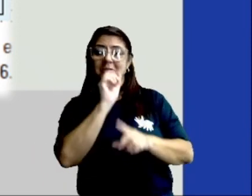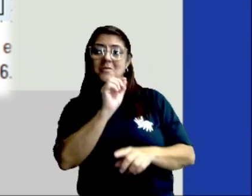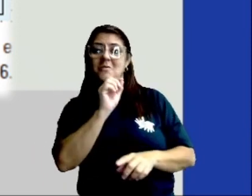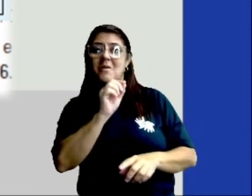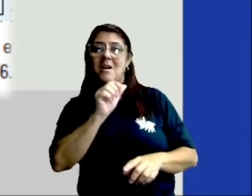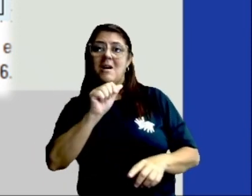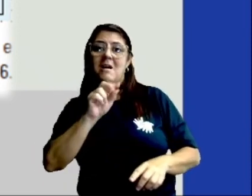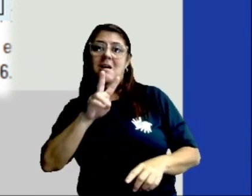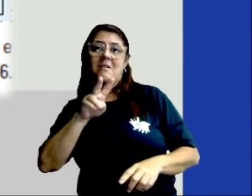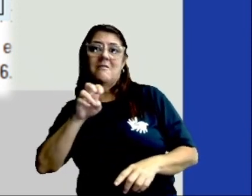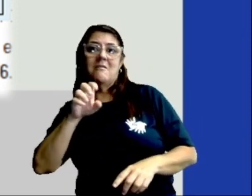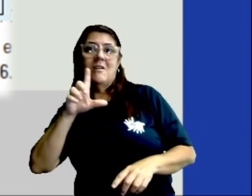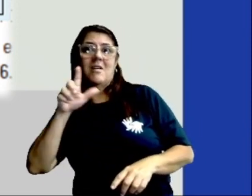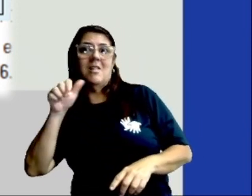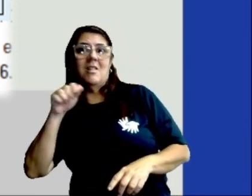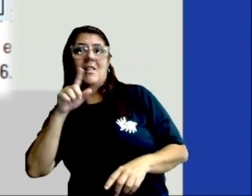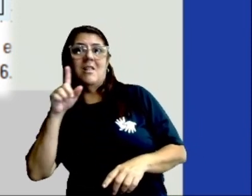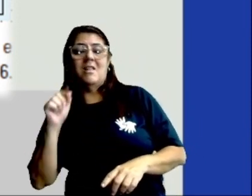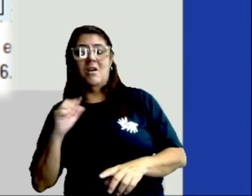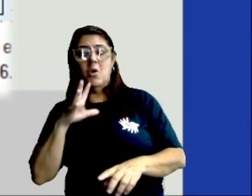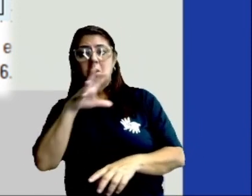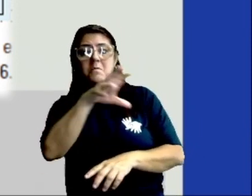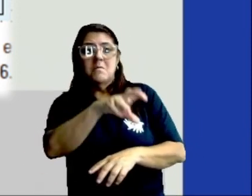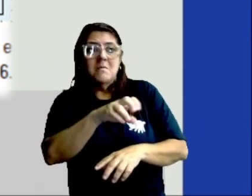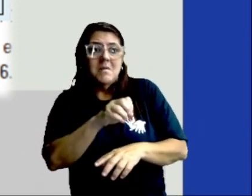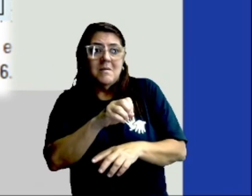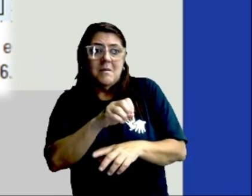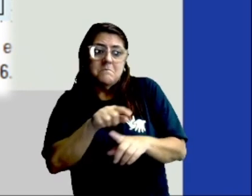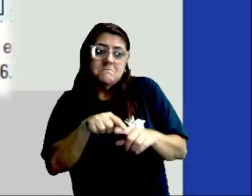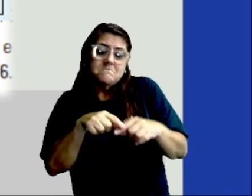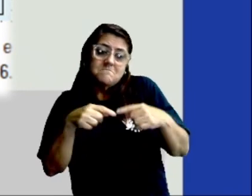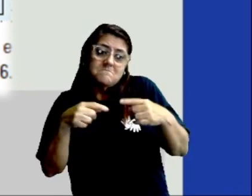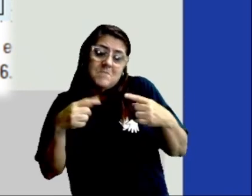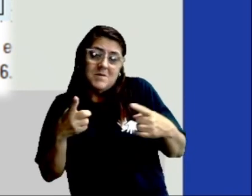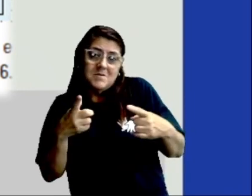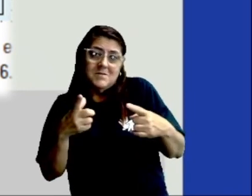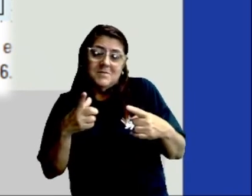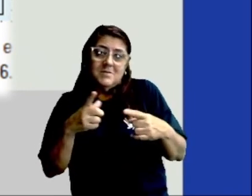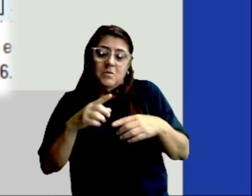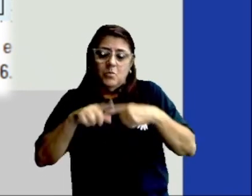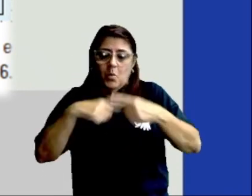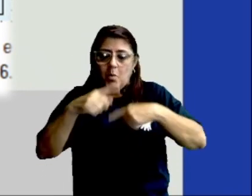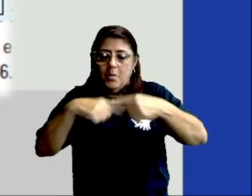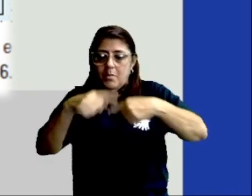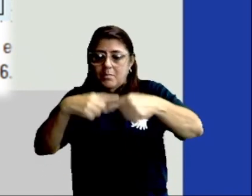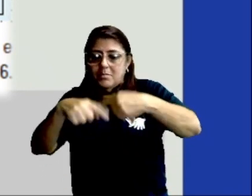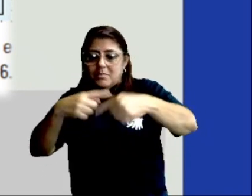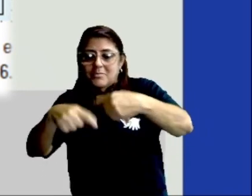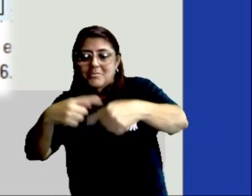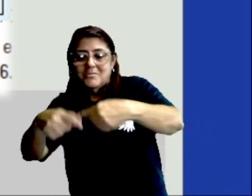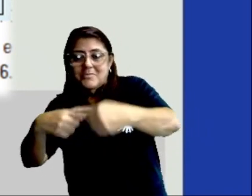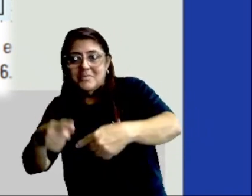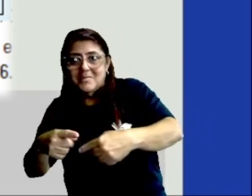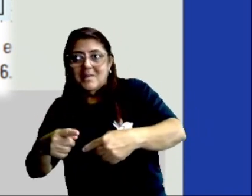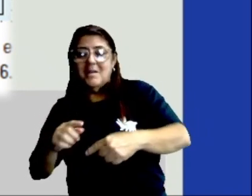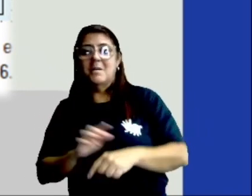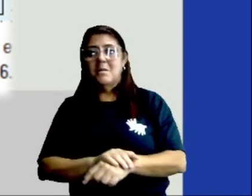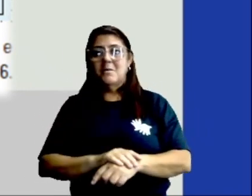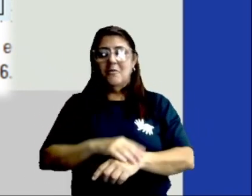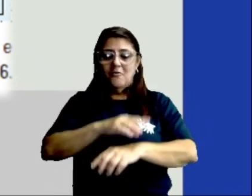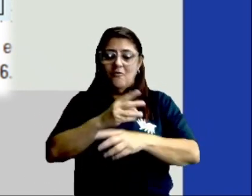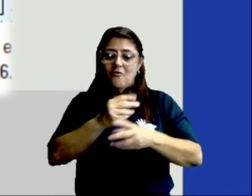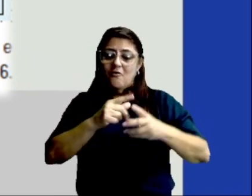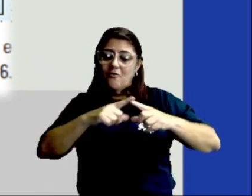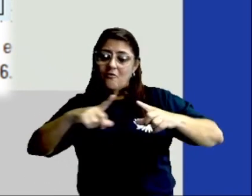avelã enorme e bonita. Eu quis pegá-la, mas a avelã foi rolando campo abaixo, passou por cima das